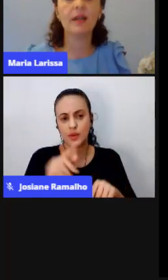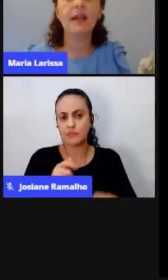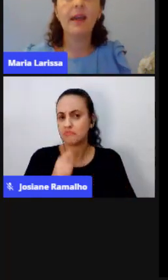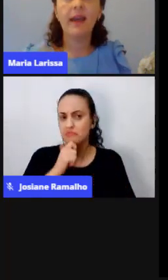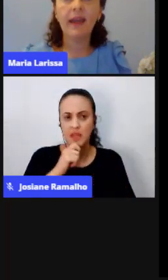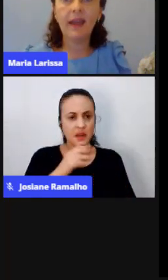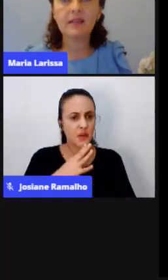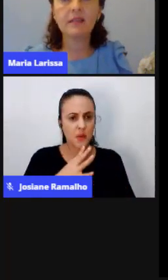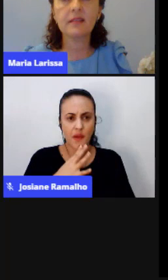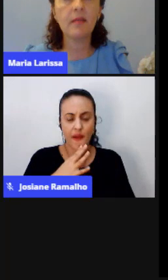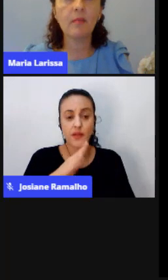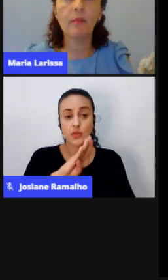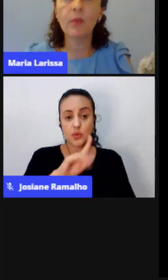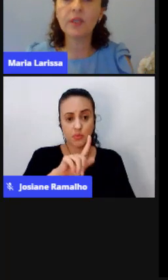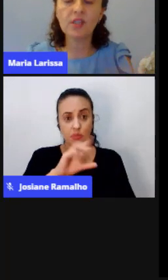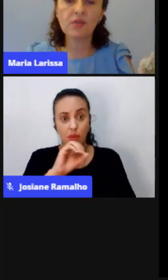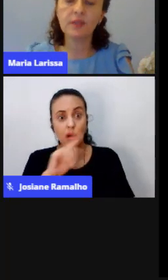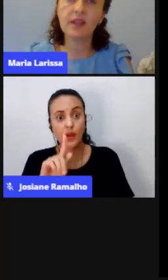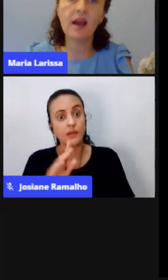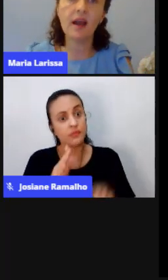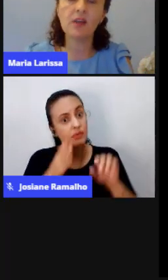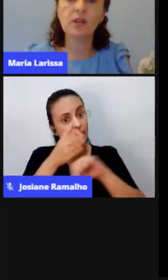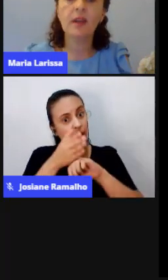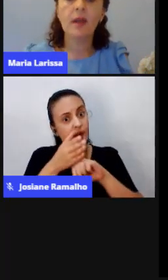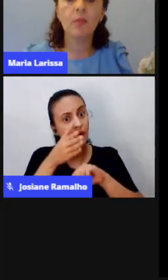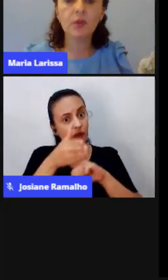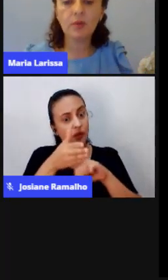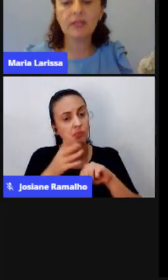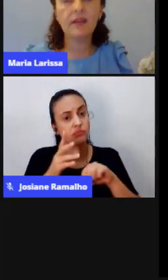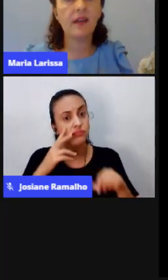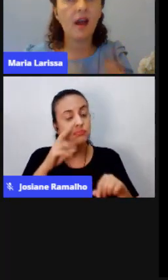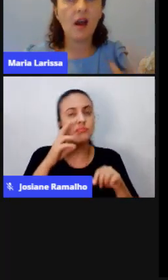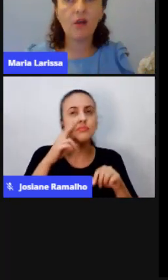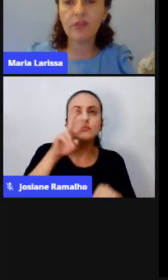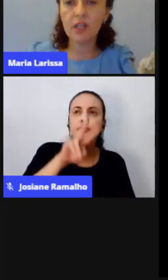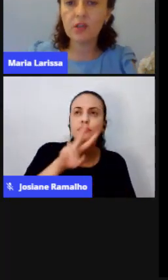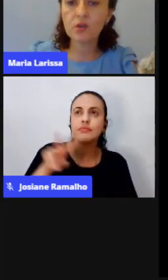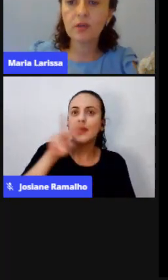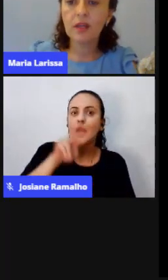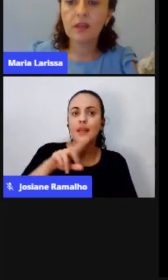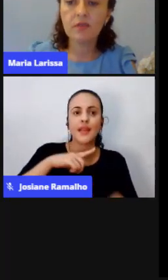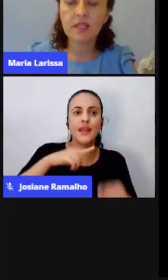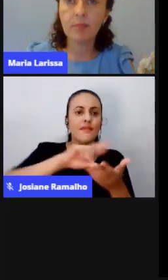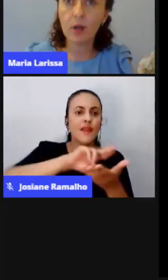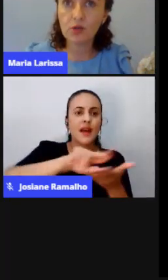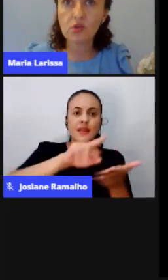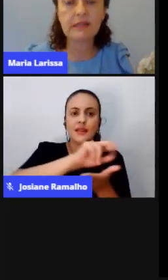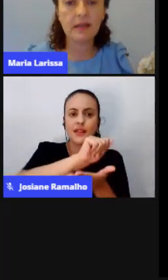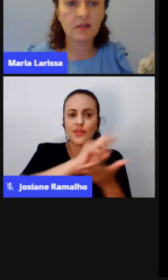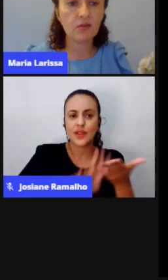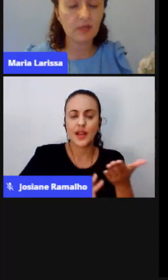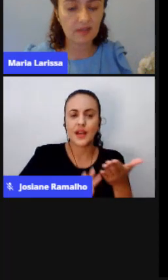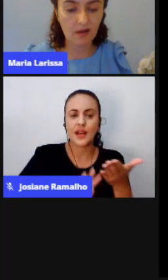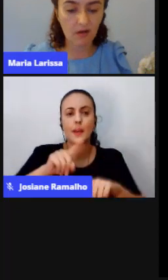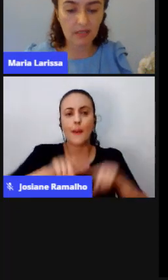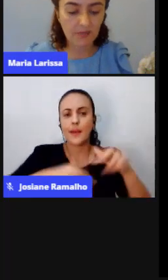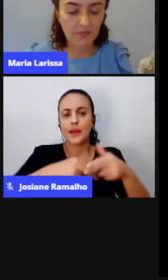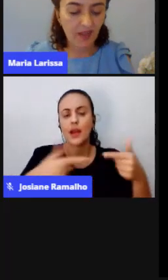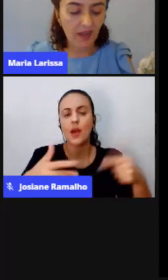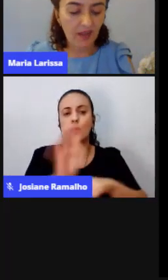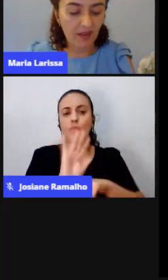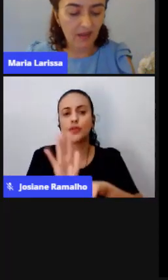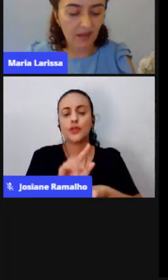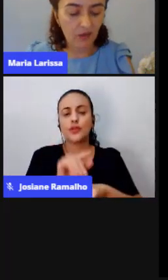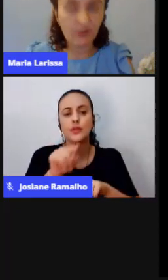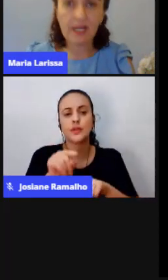nosso blog, entra, tem muita atividade, muito material, vídeo que você pode utilizar nas suas